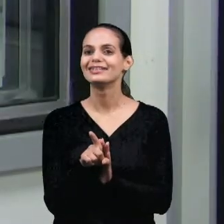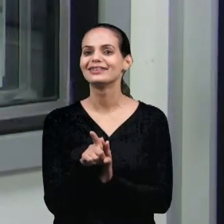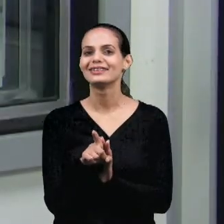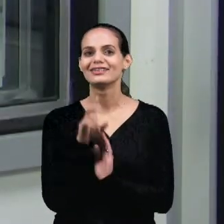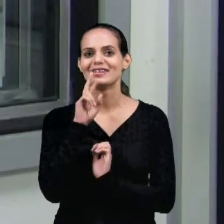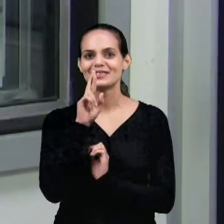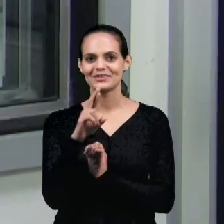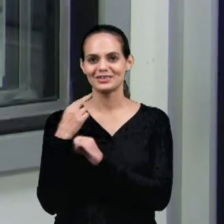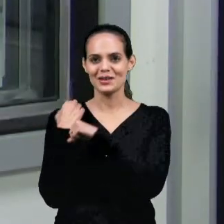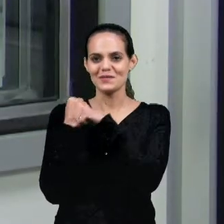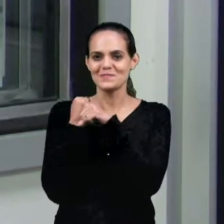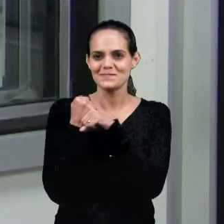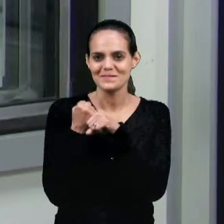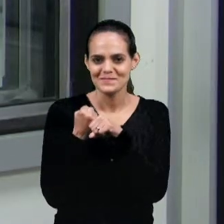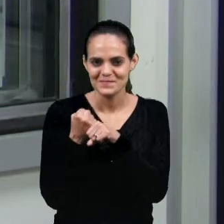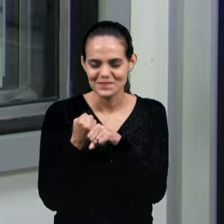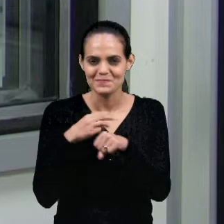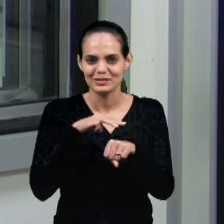de ministério.